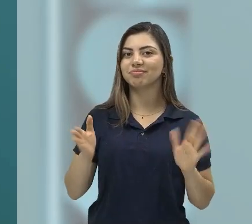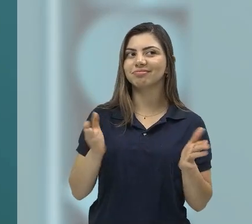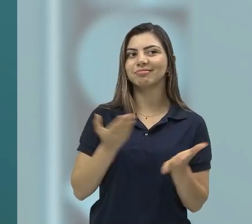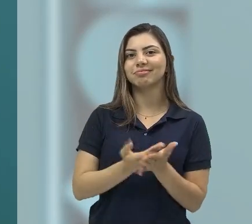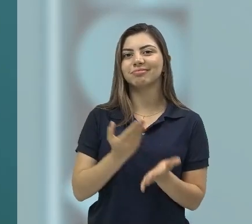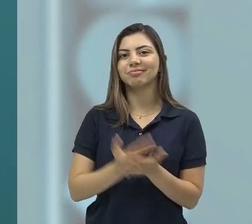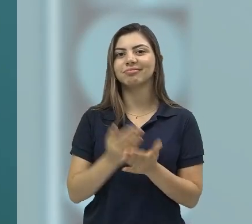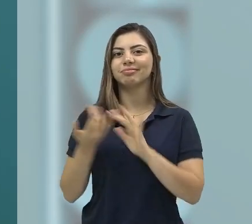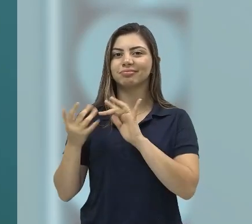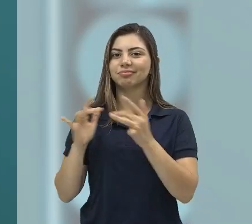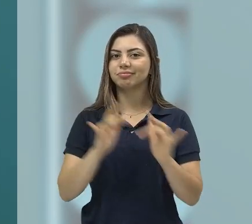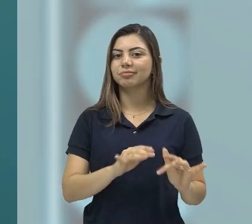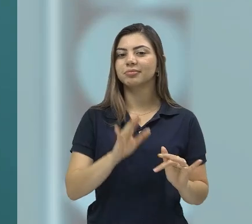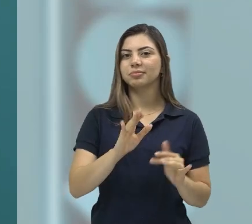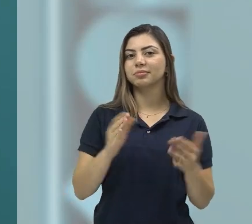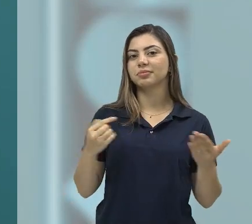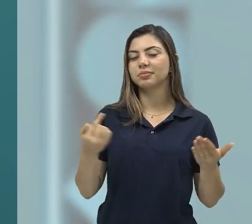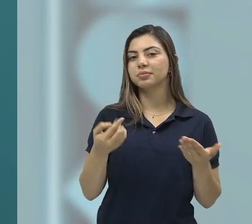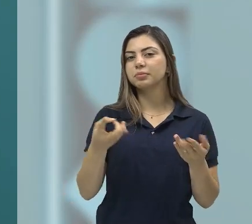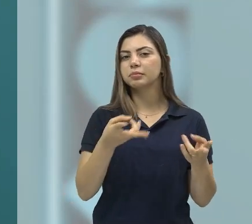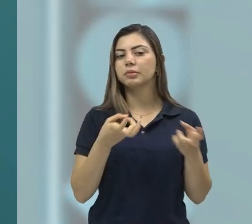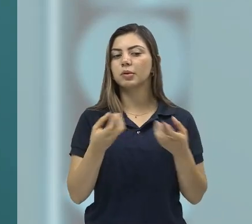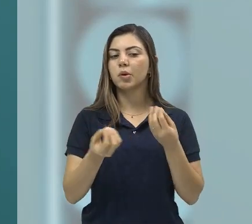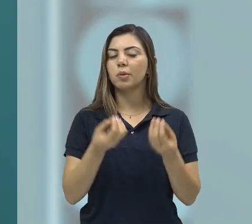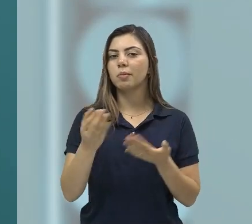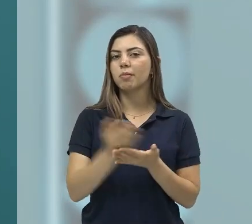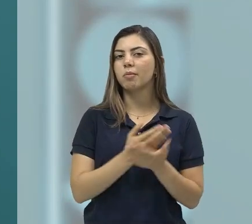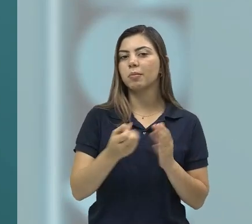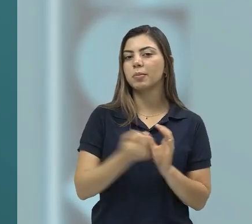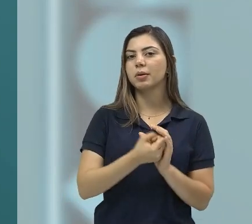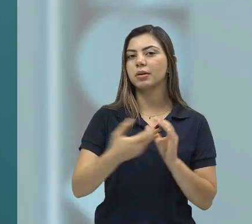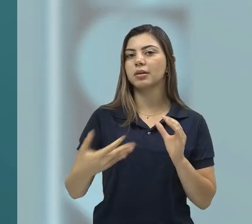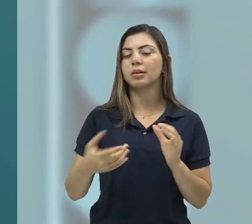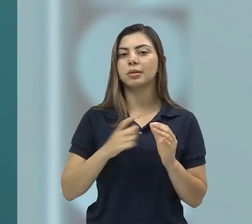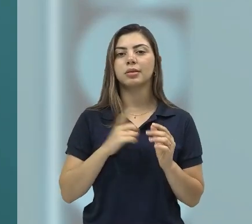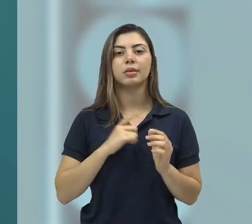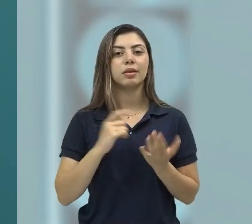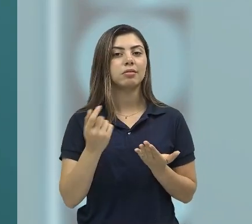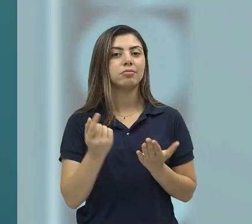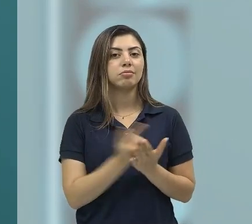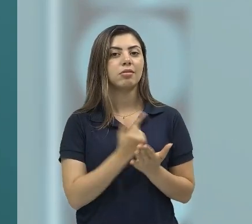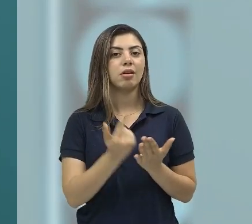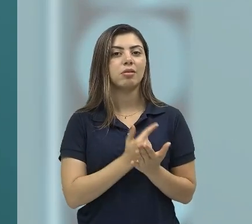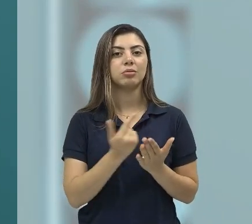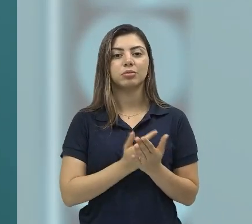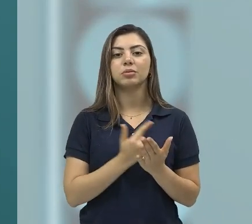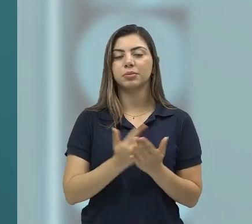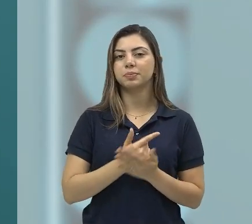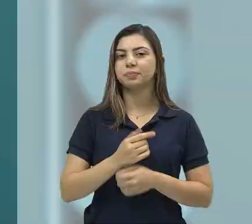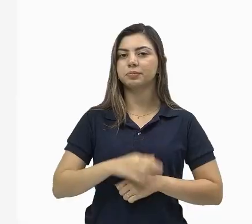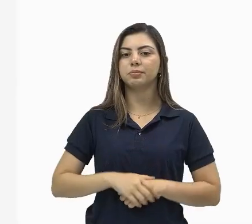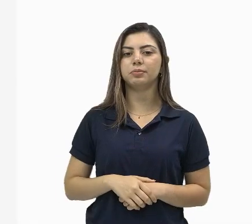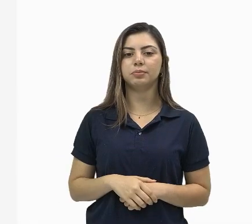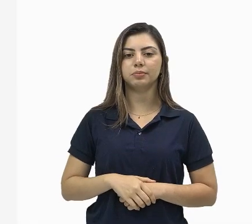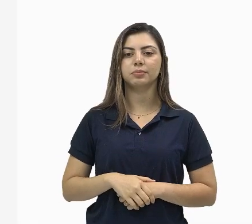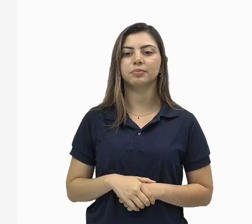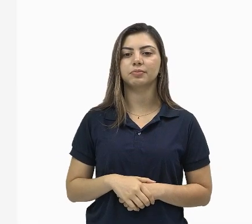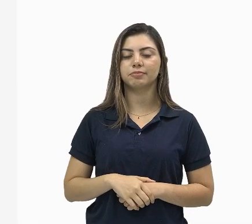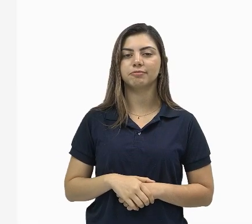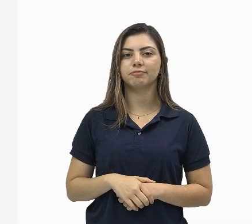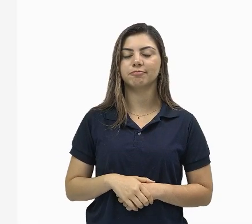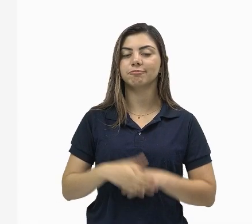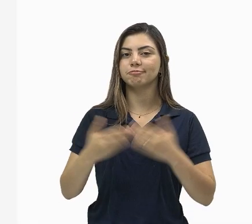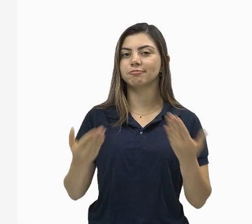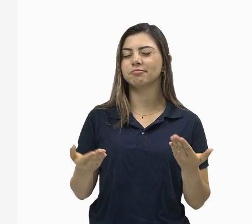da obra, né, a gente vai perceber como que essas características se dão aí nas obras de Milton Ratum. Acompanhem comigo.